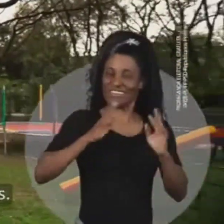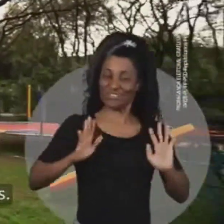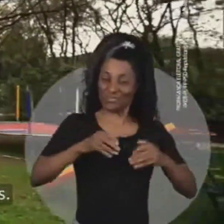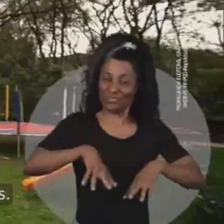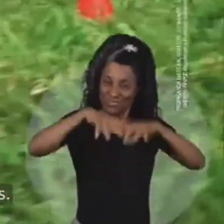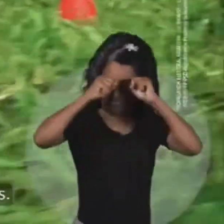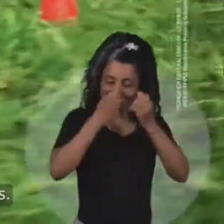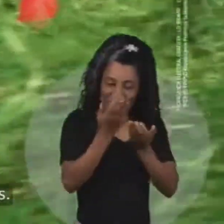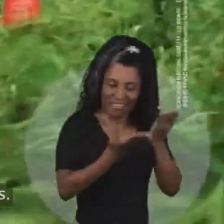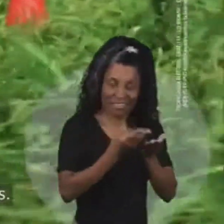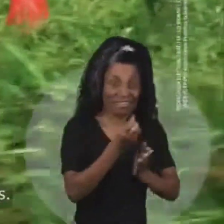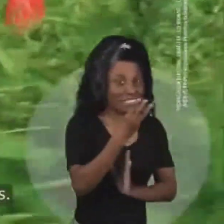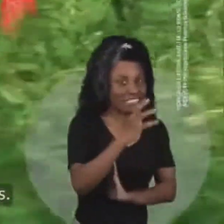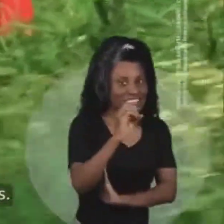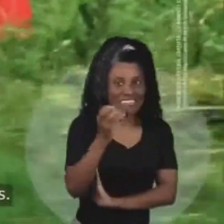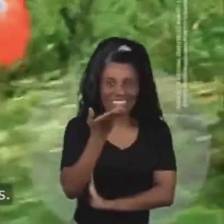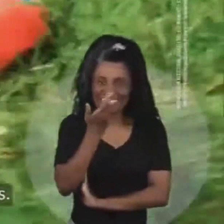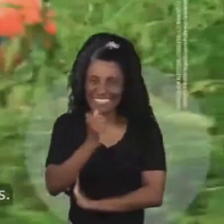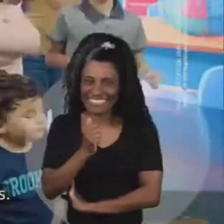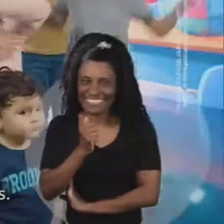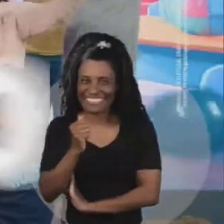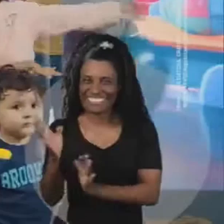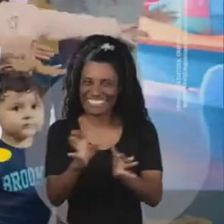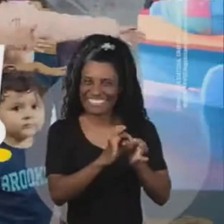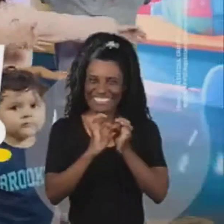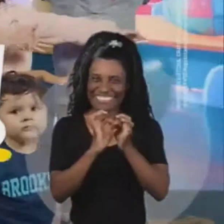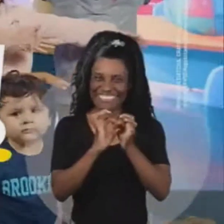que está atendendo a 300 crianças.